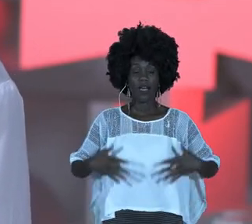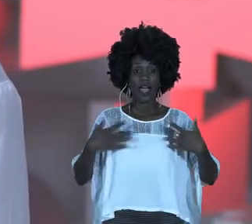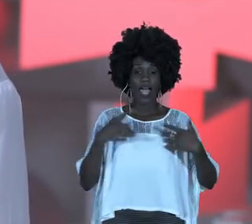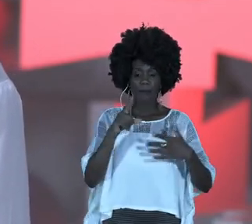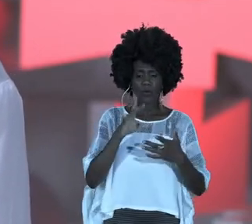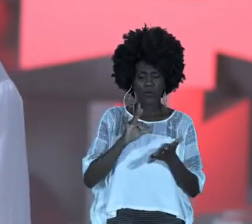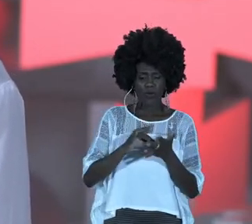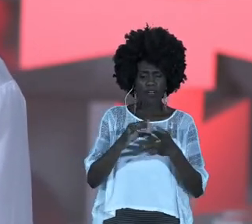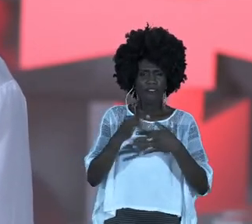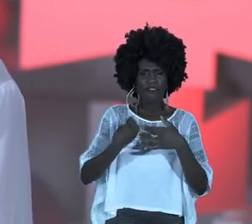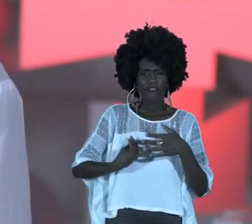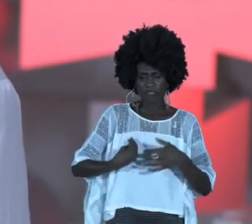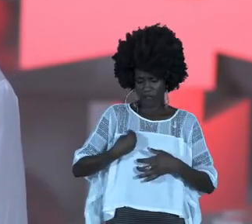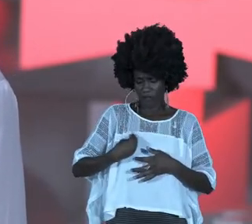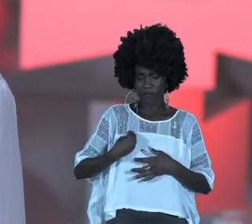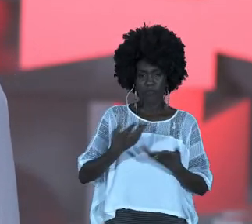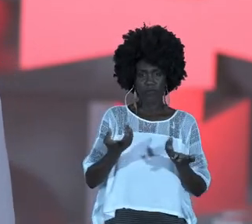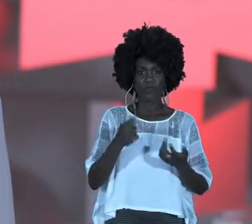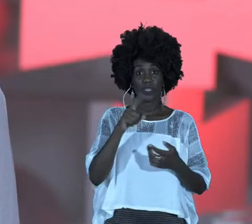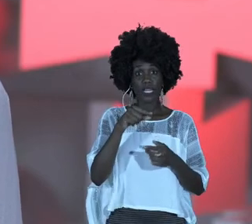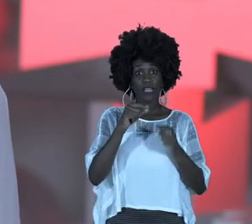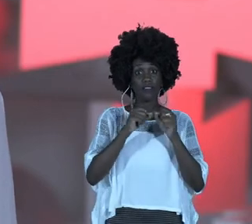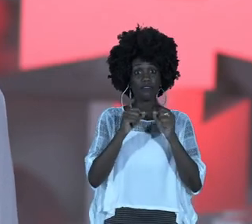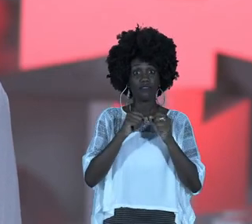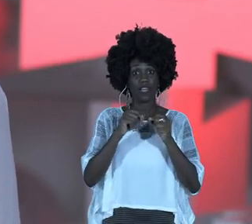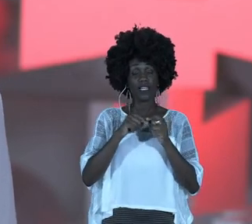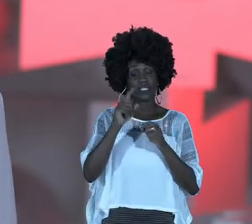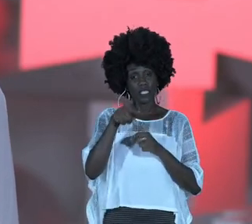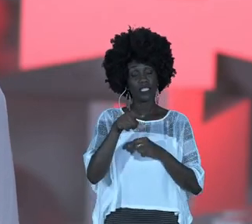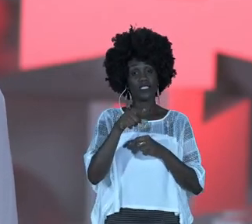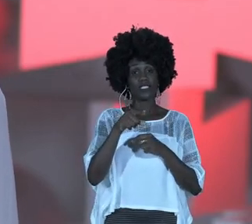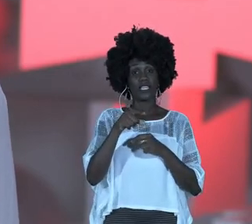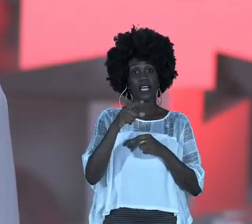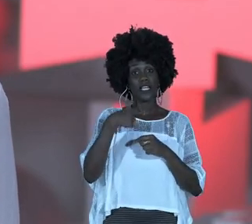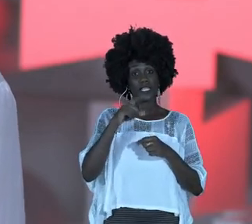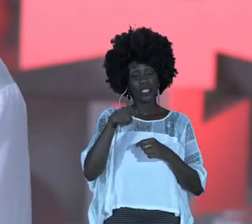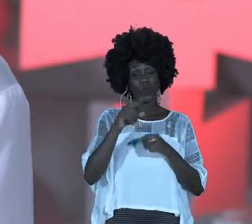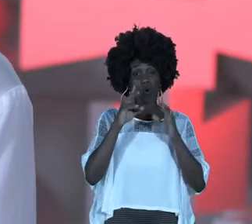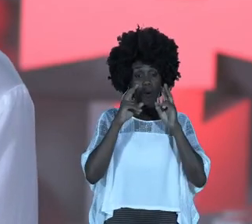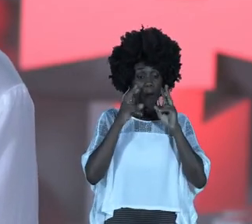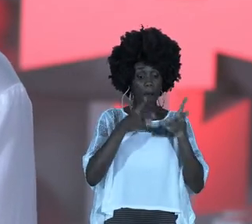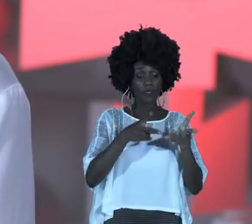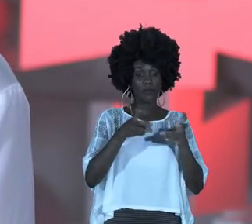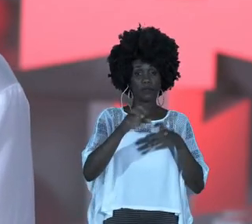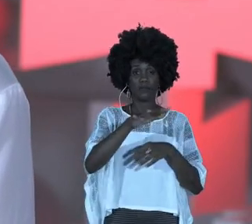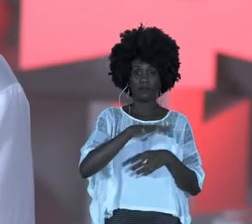está operando dentro da perspectiva da construção de uma espacialidade.